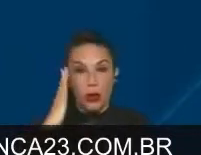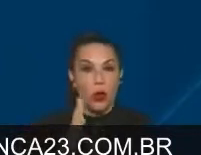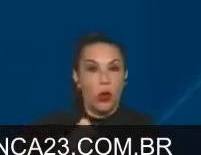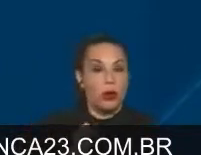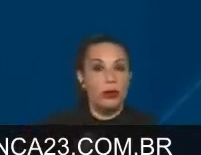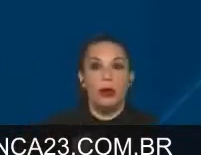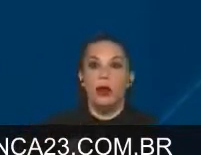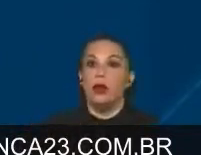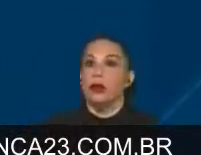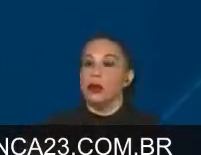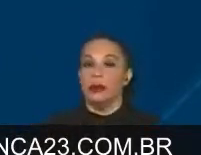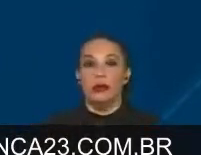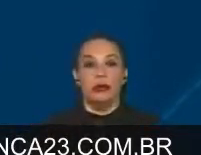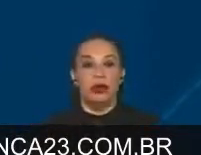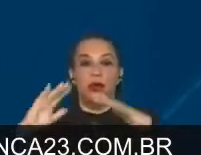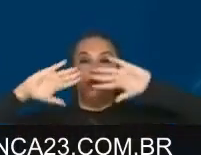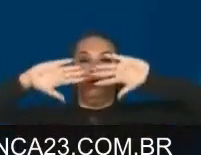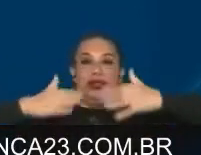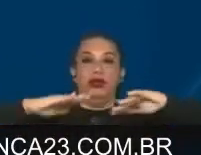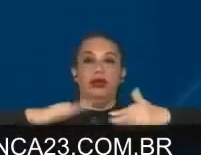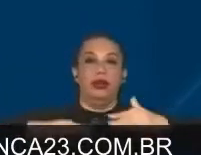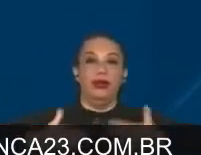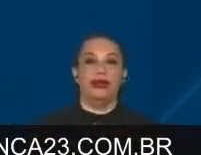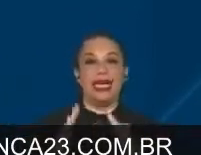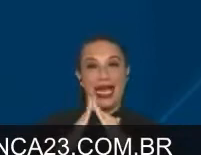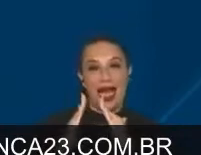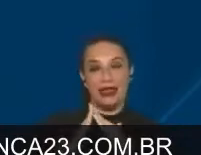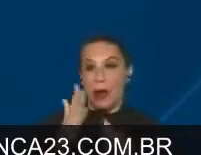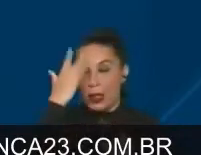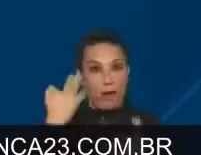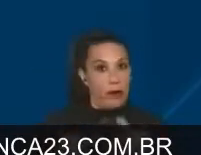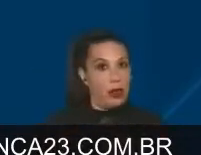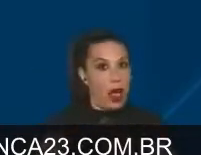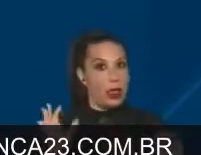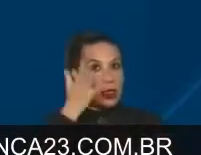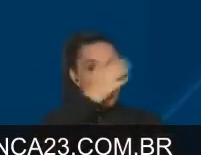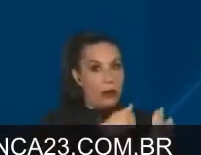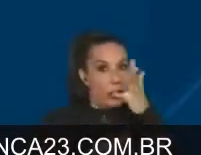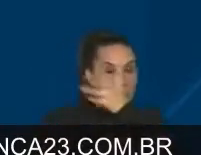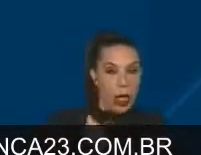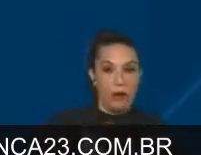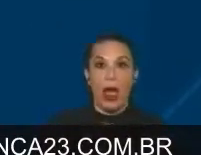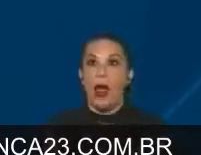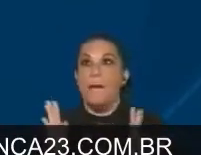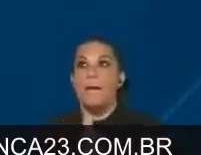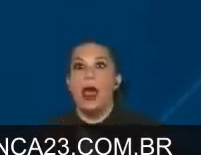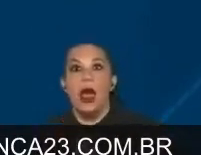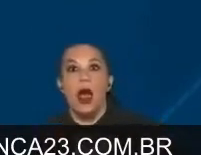os prejuízos com destelhamento de diversas casas. Ninguém ficou ferido. Misericórdia!